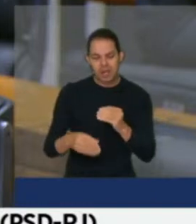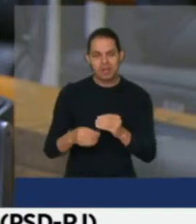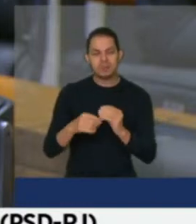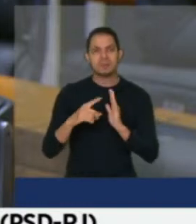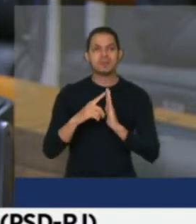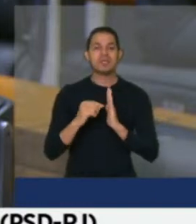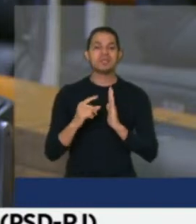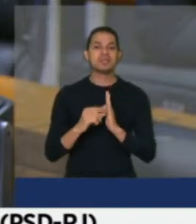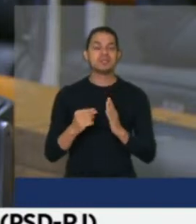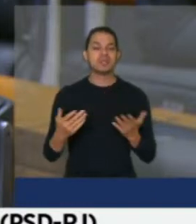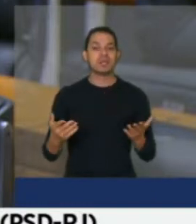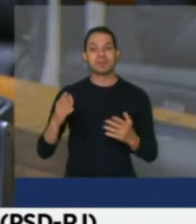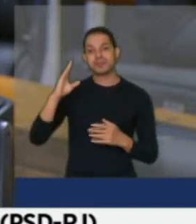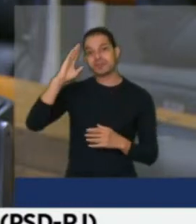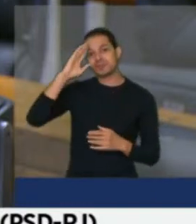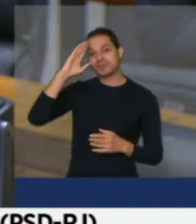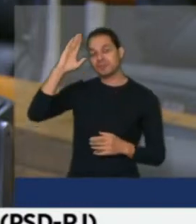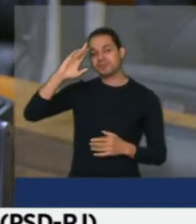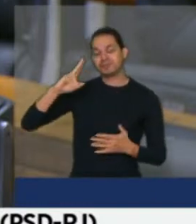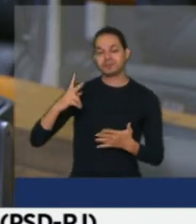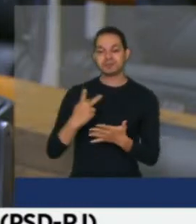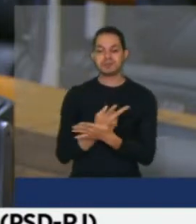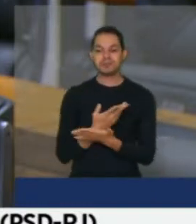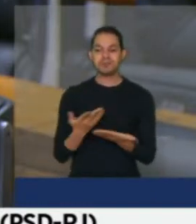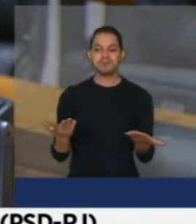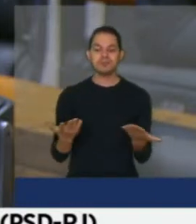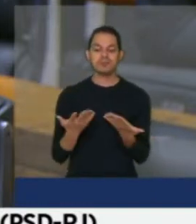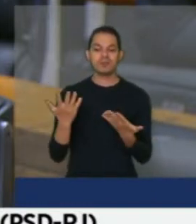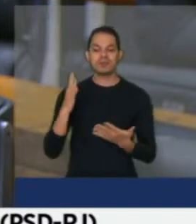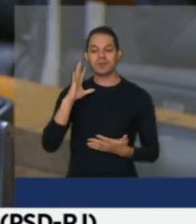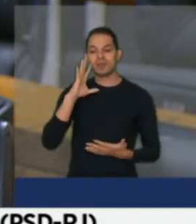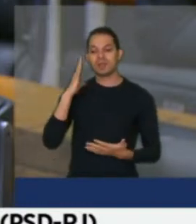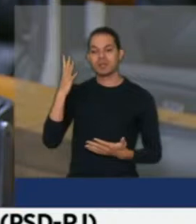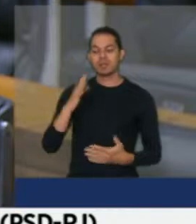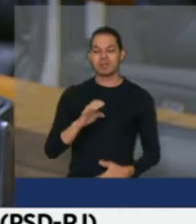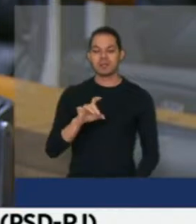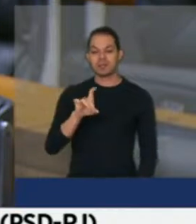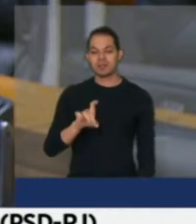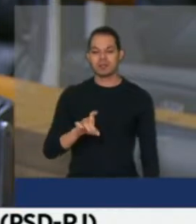destaque, principalmente no caso de hoje, a decisão sendo exarada nesse momento.